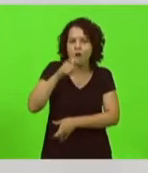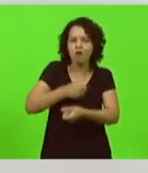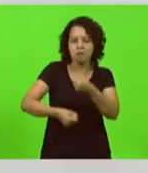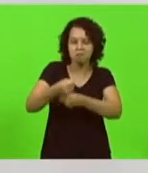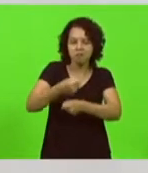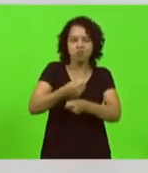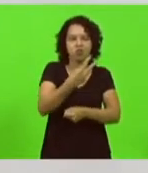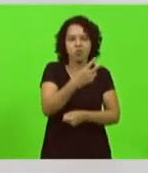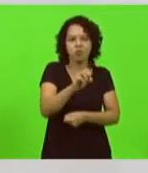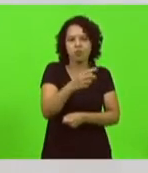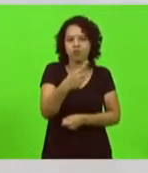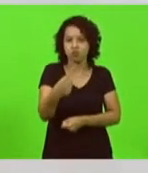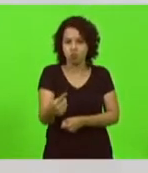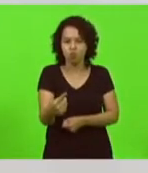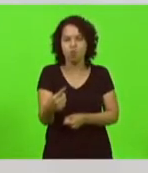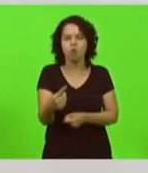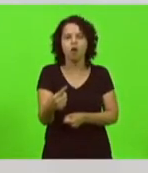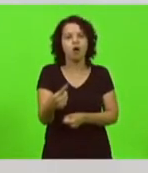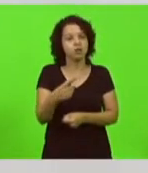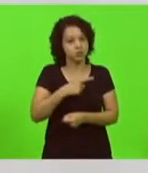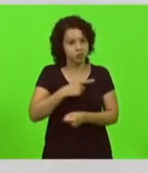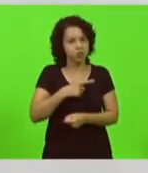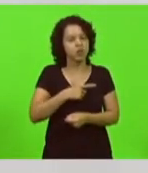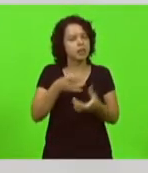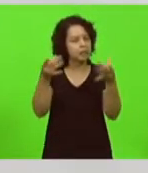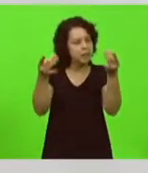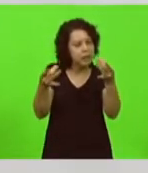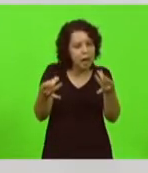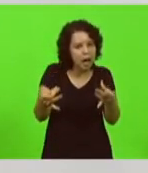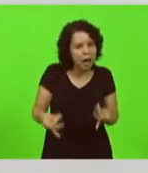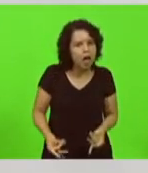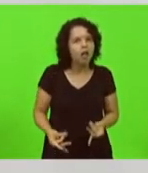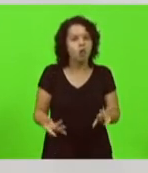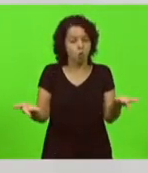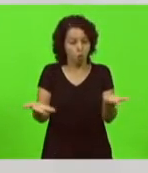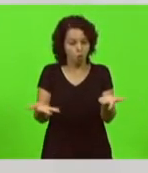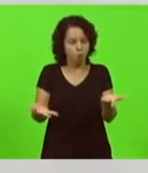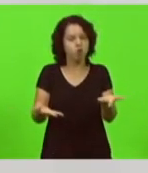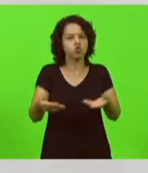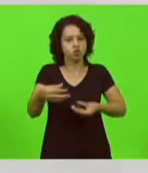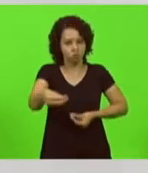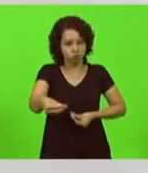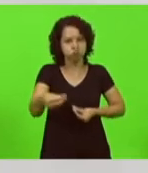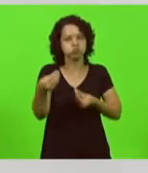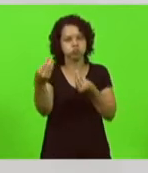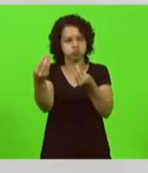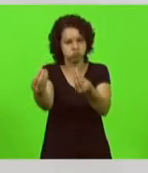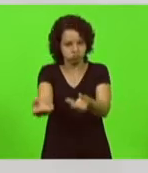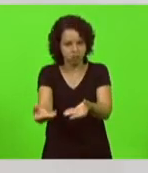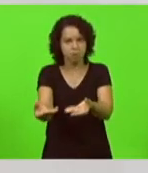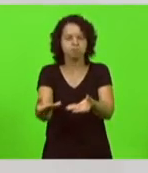seguem detalhados na mensagem completa que entrego aqui hoje. Não vou me ater